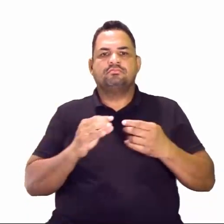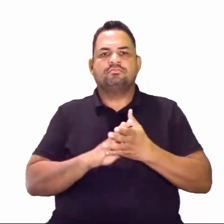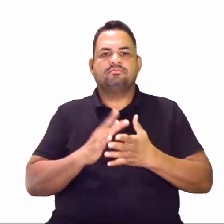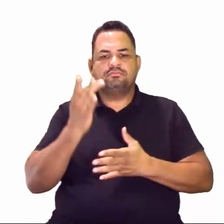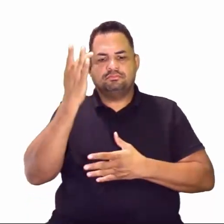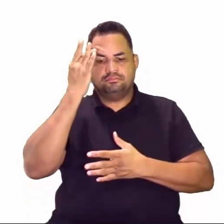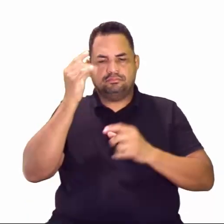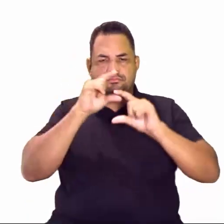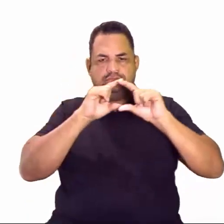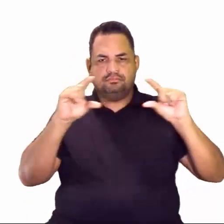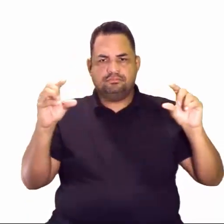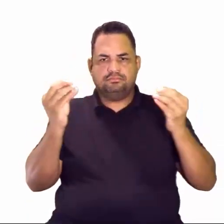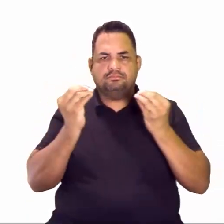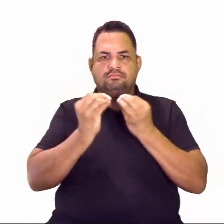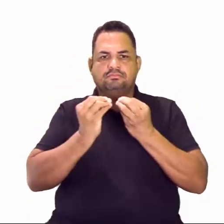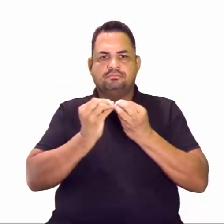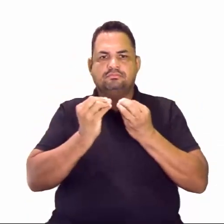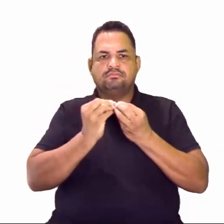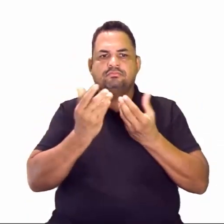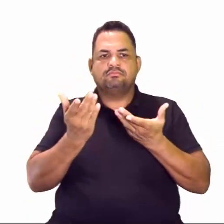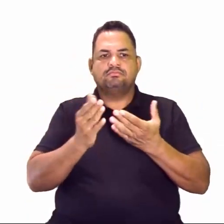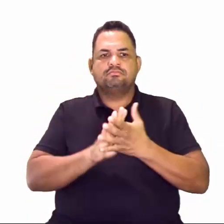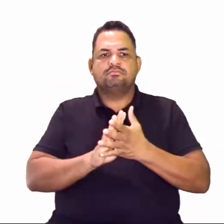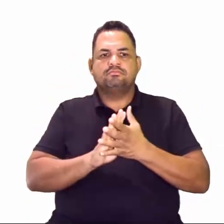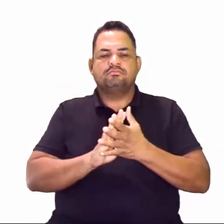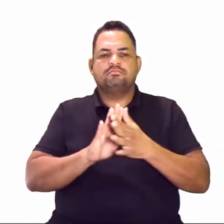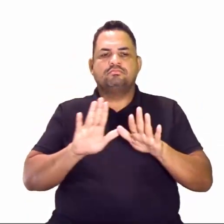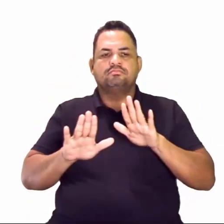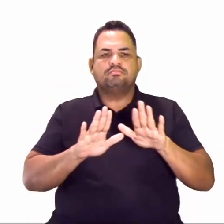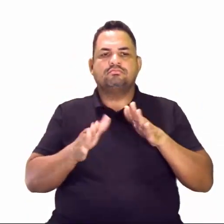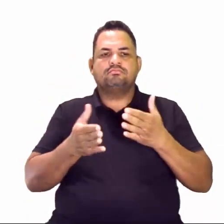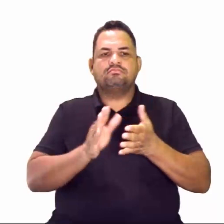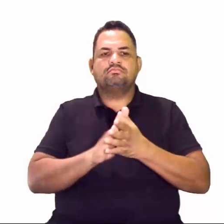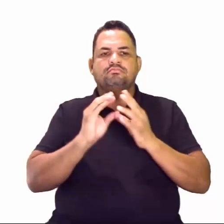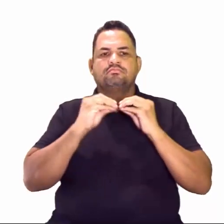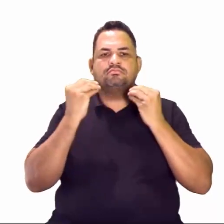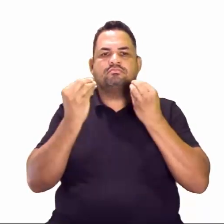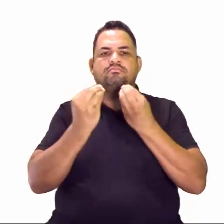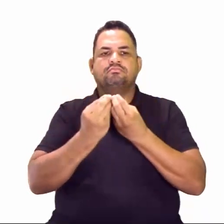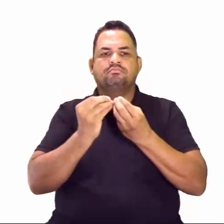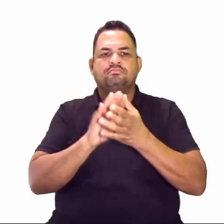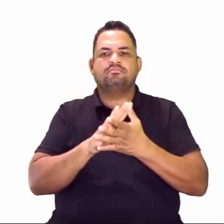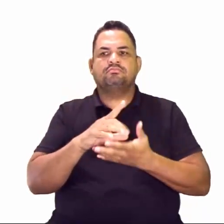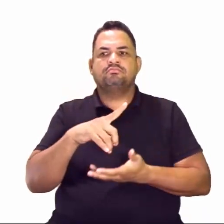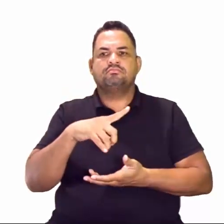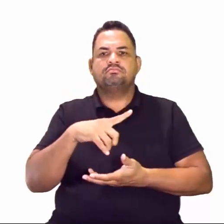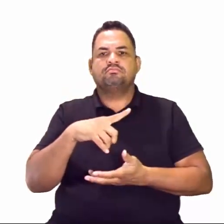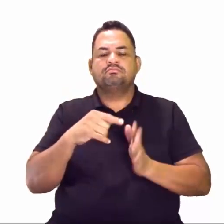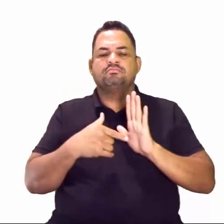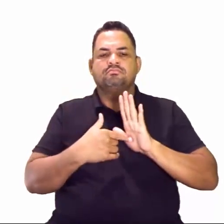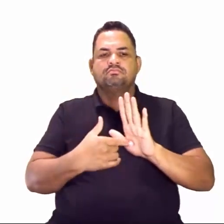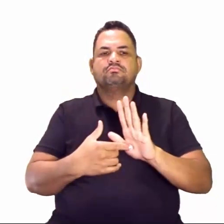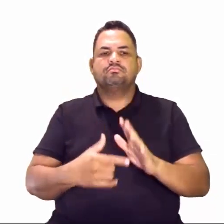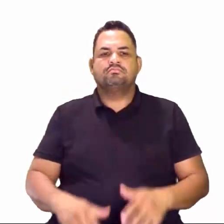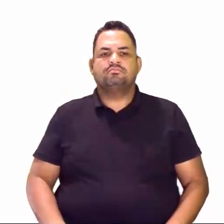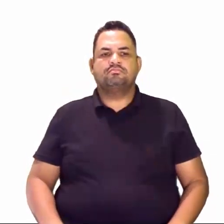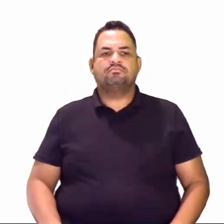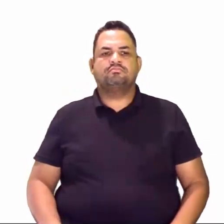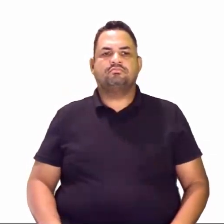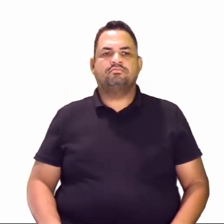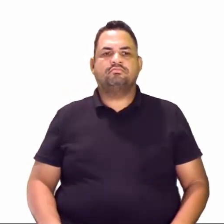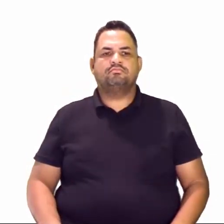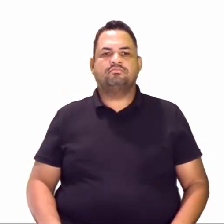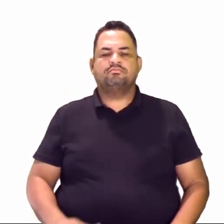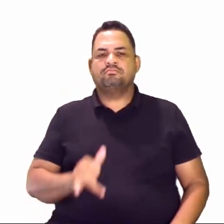fórmula molecular de determinadas substâncias com a fórmula mínima que aquela substância apresenta.